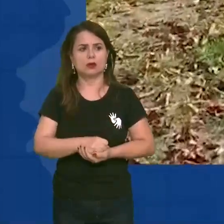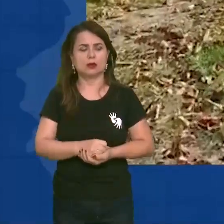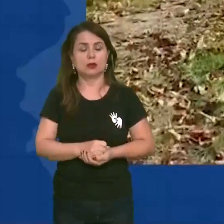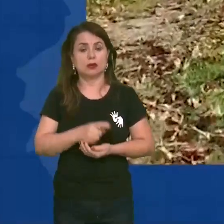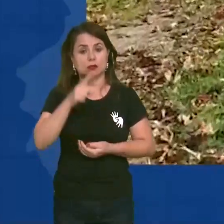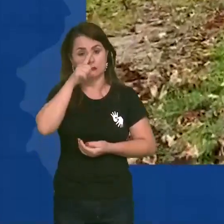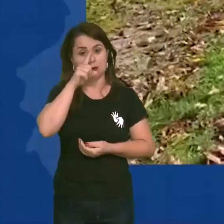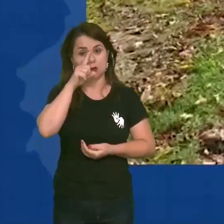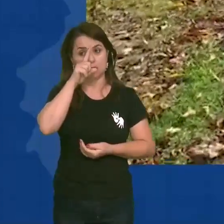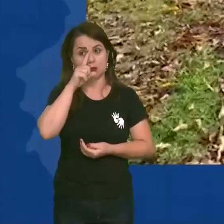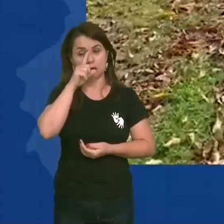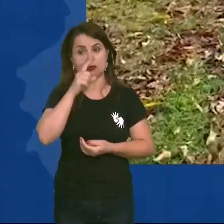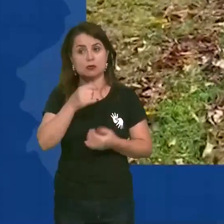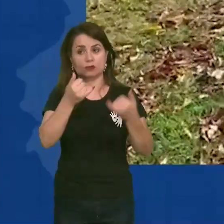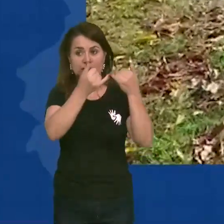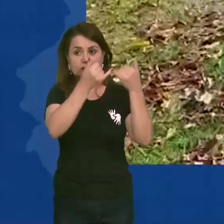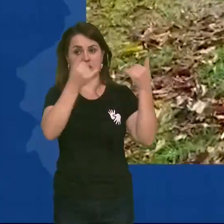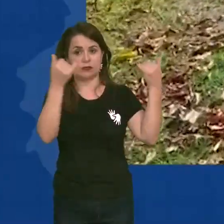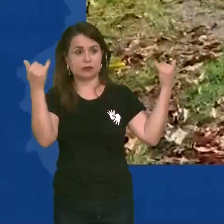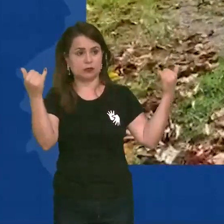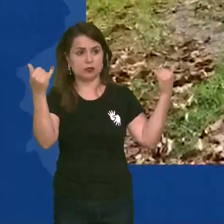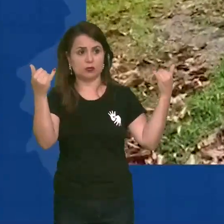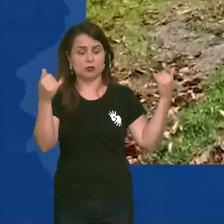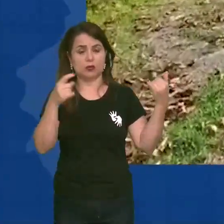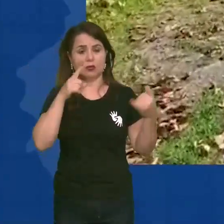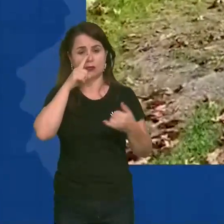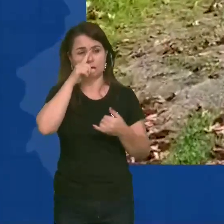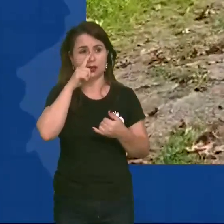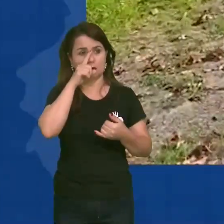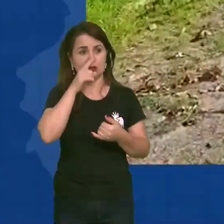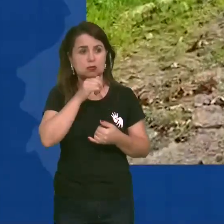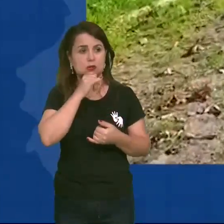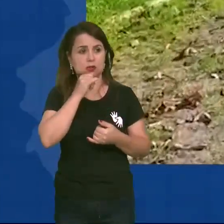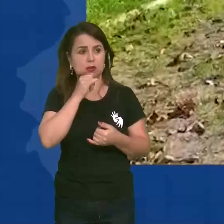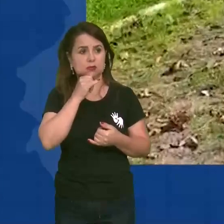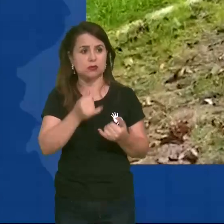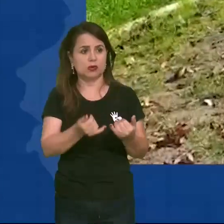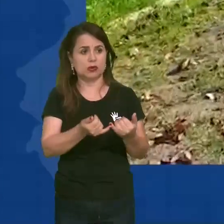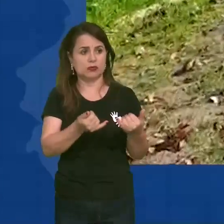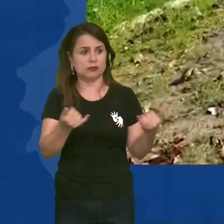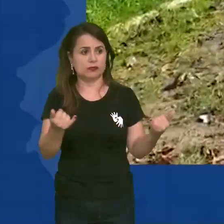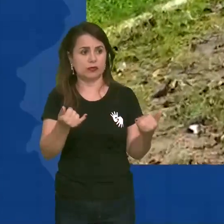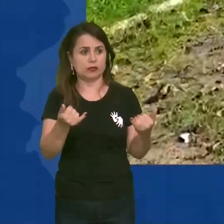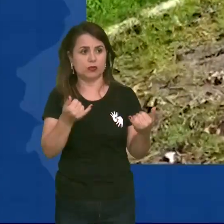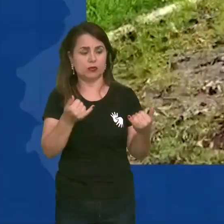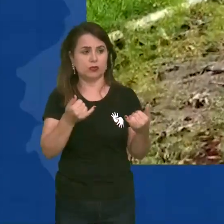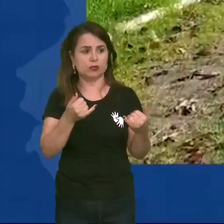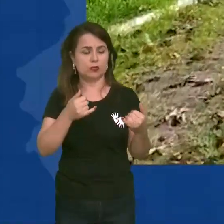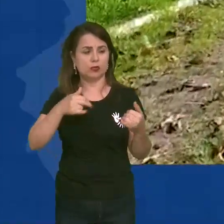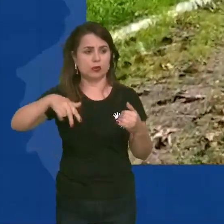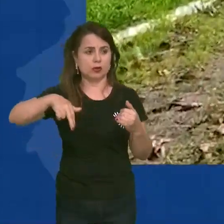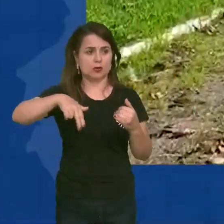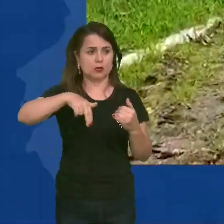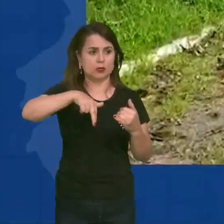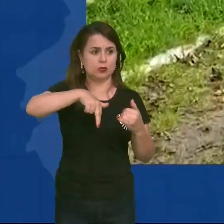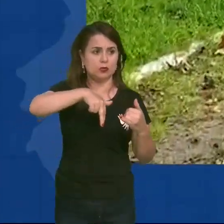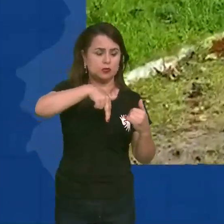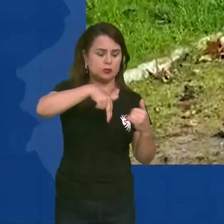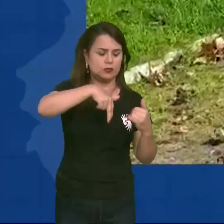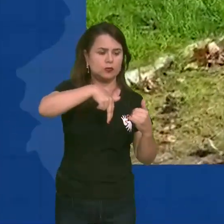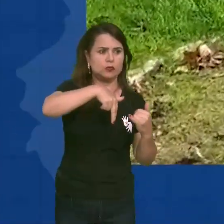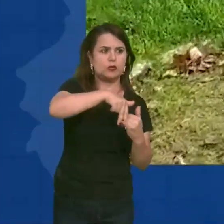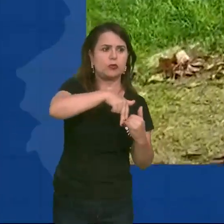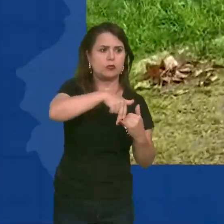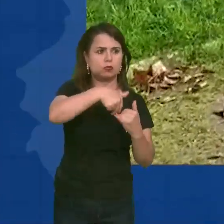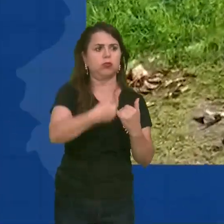o perigo ali esses fios pode trazer risco pode uma criança um idoso alguém acabar caindo nesses